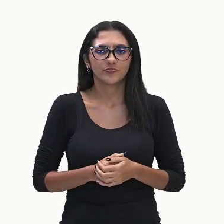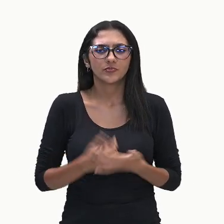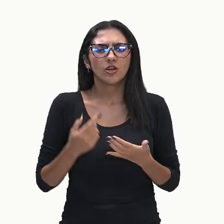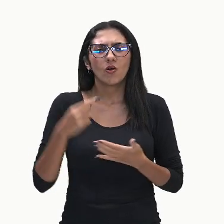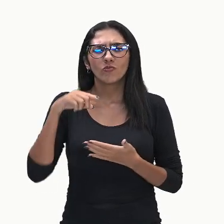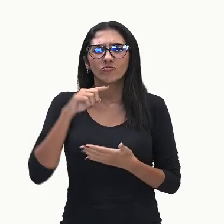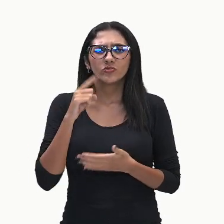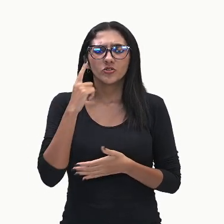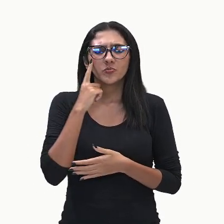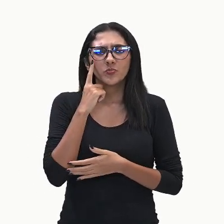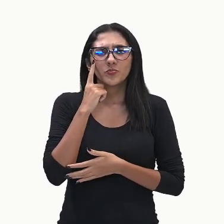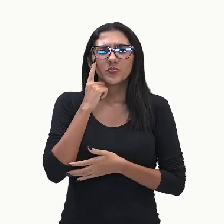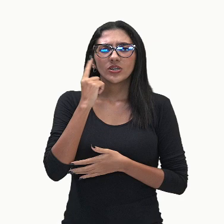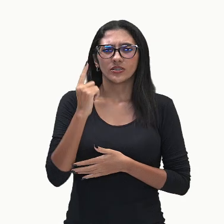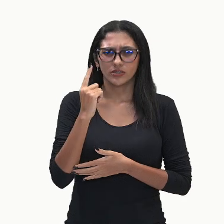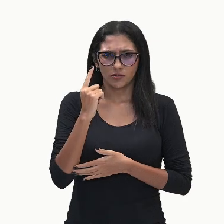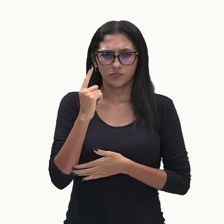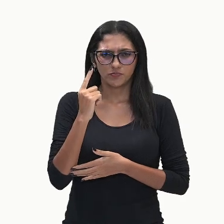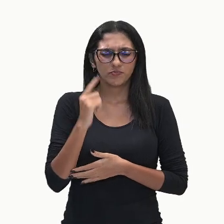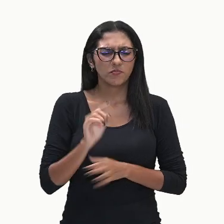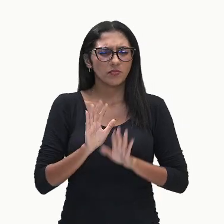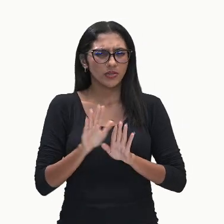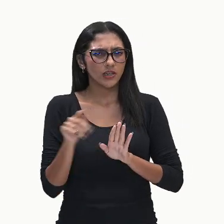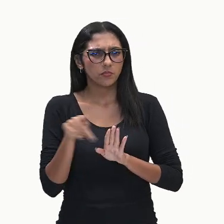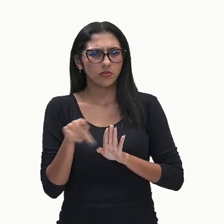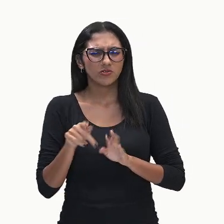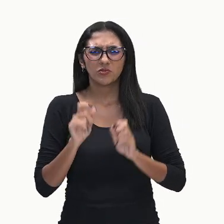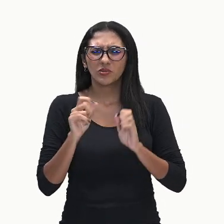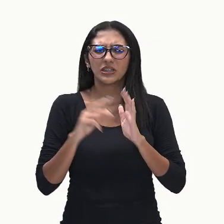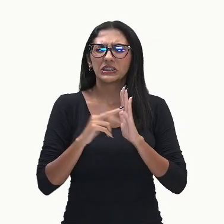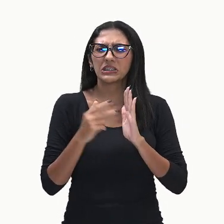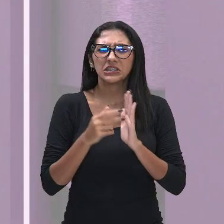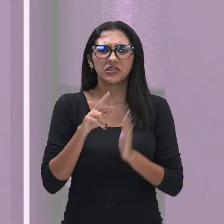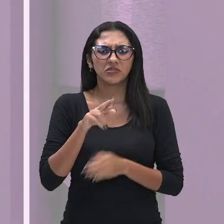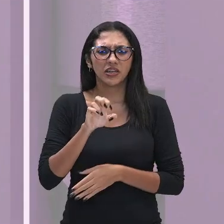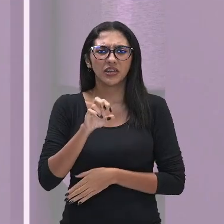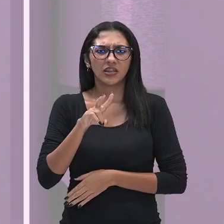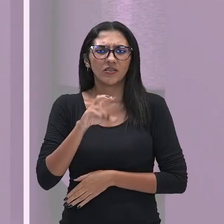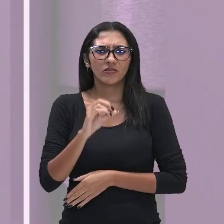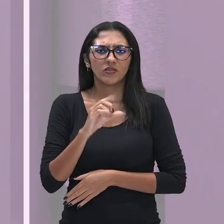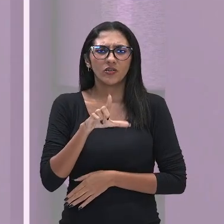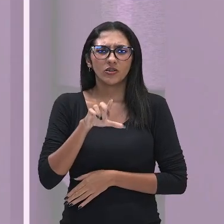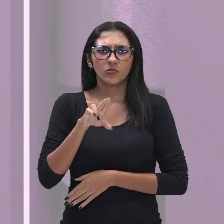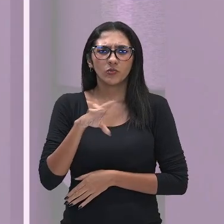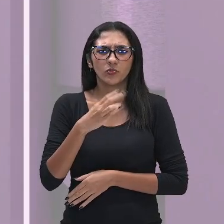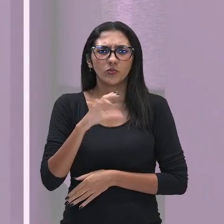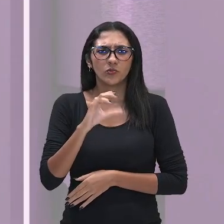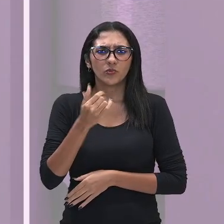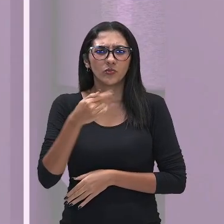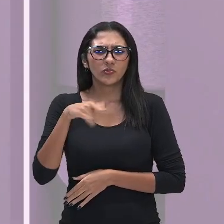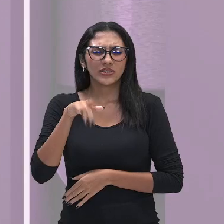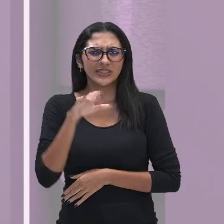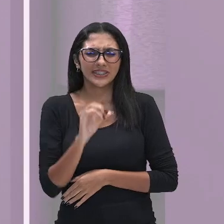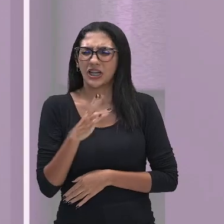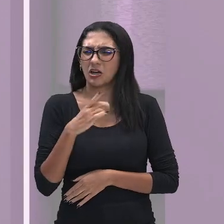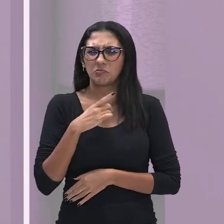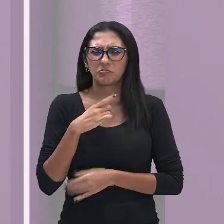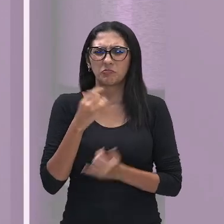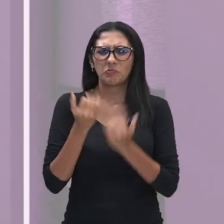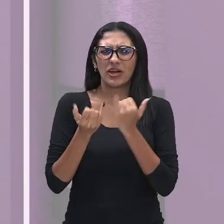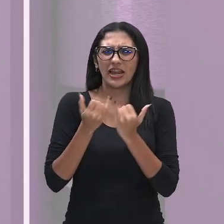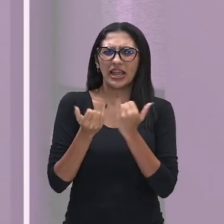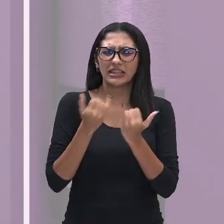seguinte, professor, mas o que é revolução? Porque revolução a gente trabalha muito em história, né?